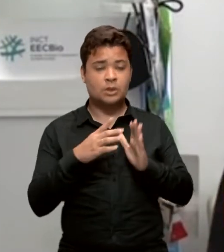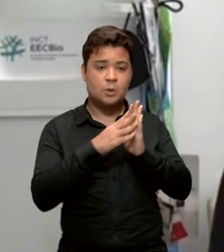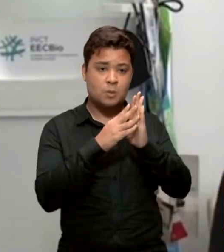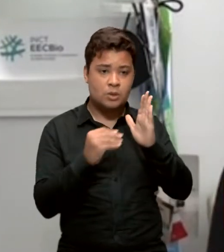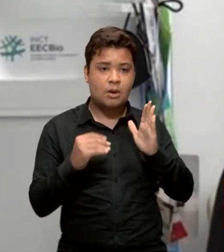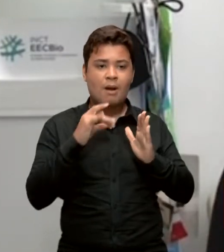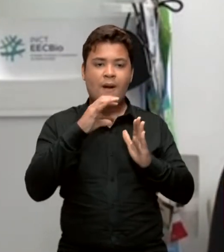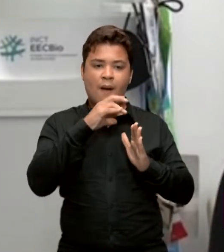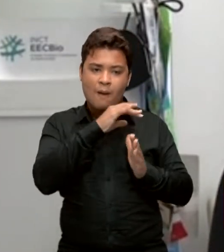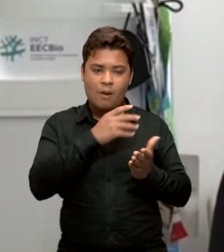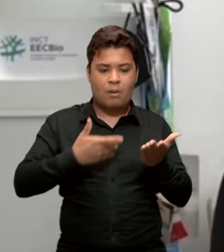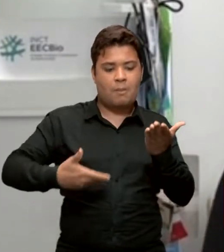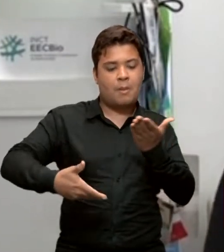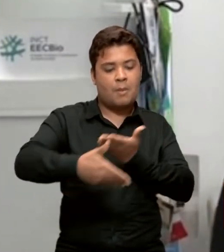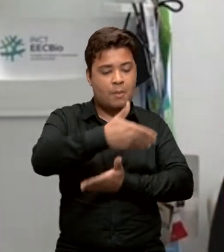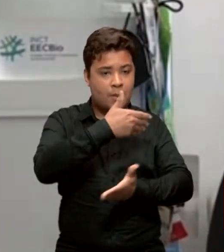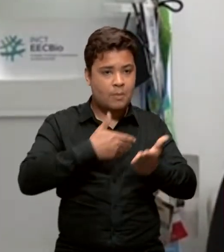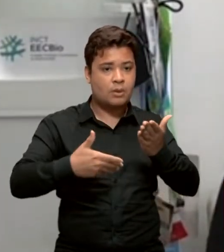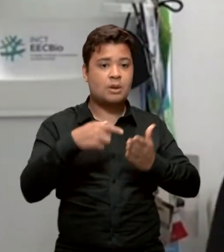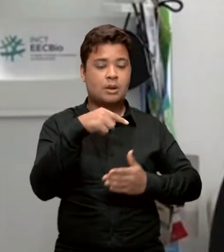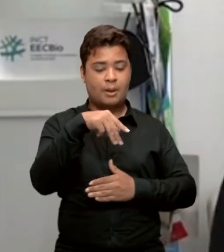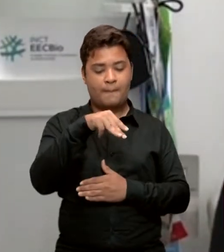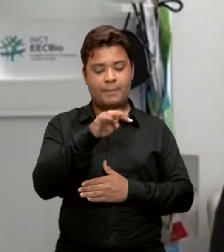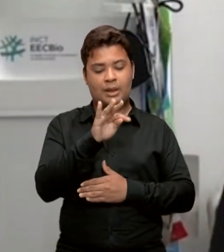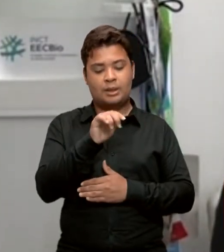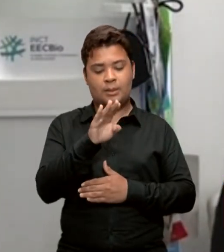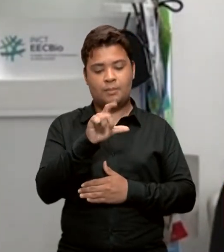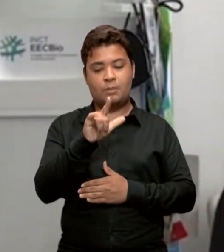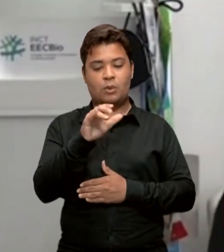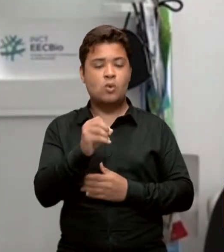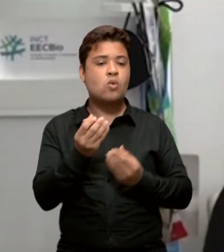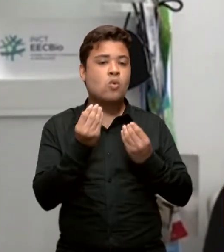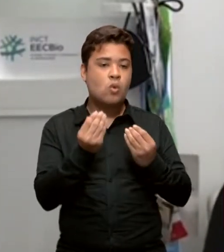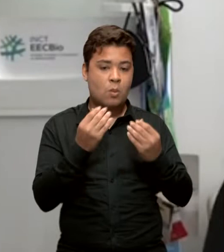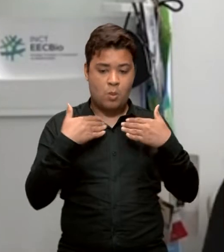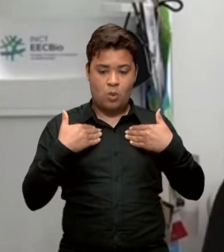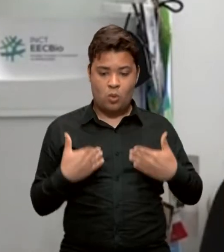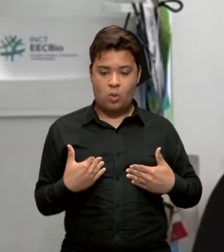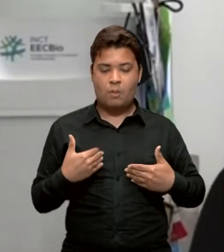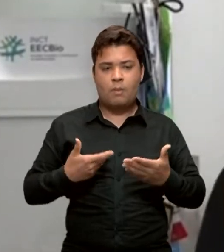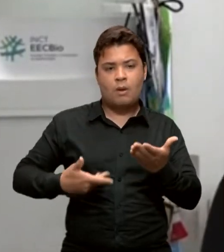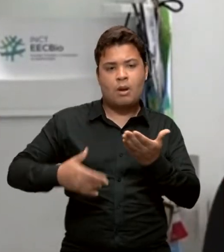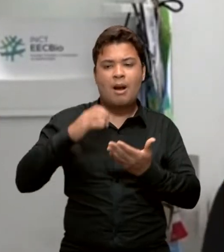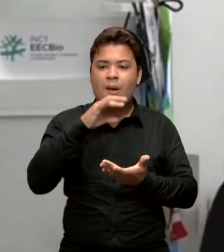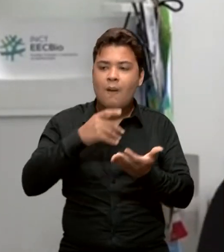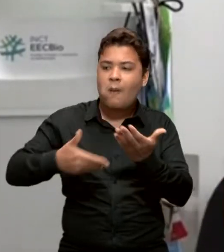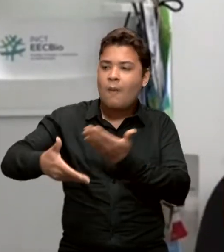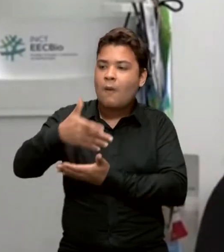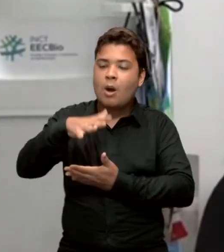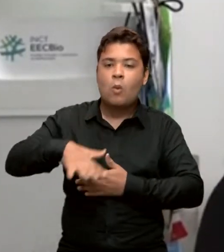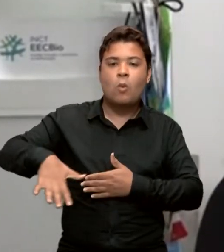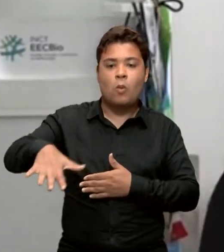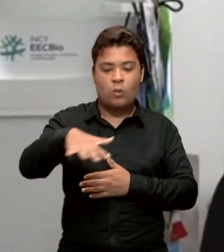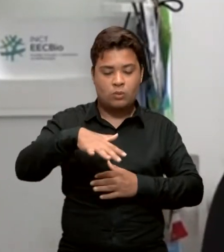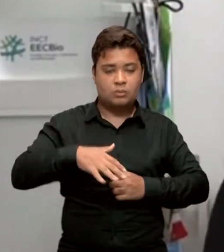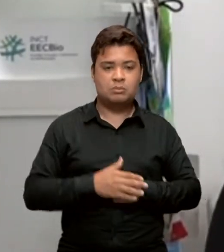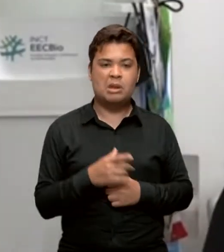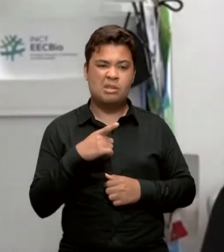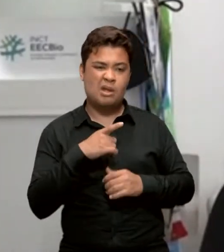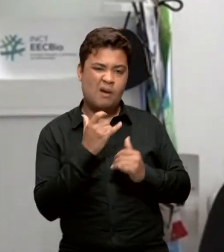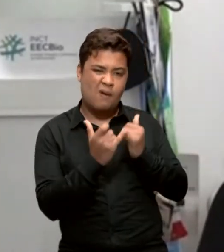que é um modelo metabólico, né, de como que o corpo troca calor com o ambiente. Esse modelo simula os